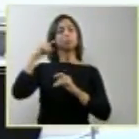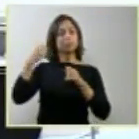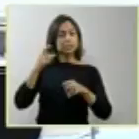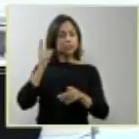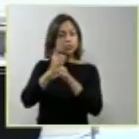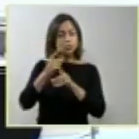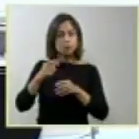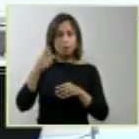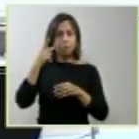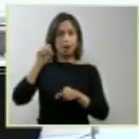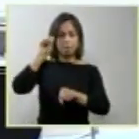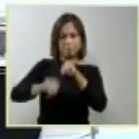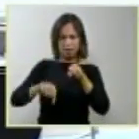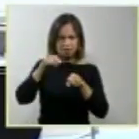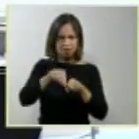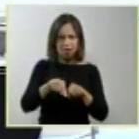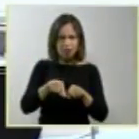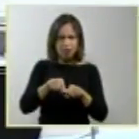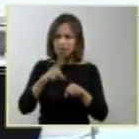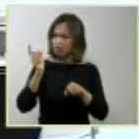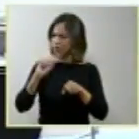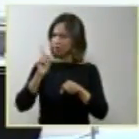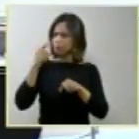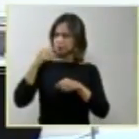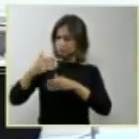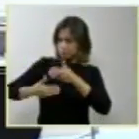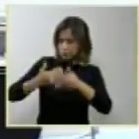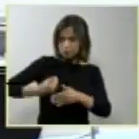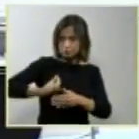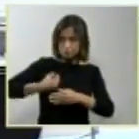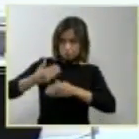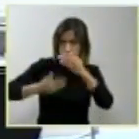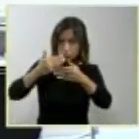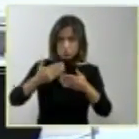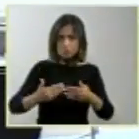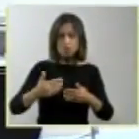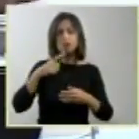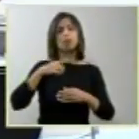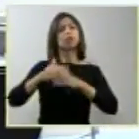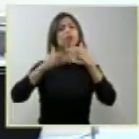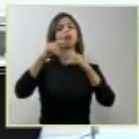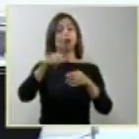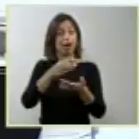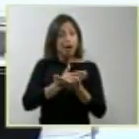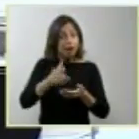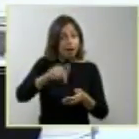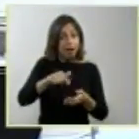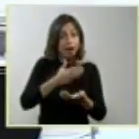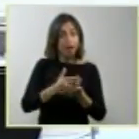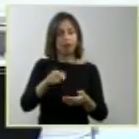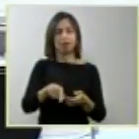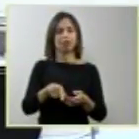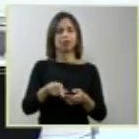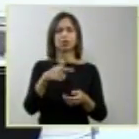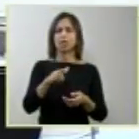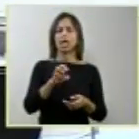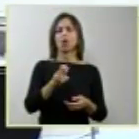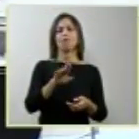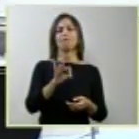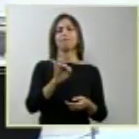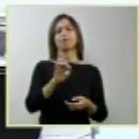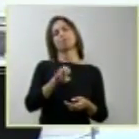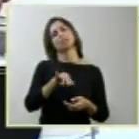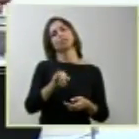fazer a morte. Agora, para fazer a vida prosperar, esse é o início. Não há outra discussão, não há eufemismo, não há